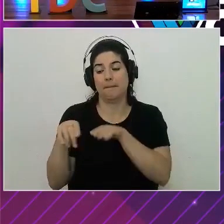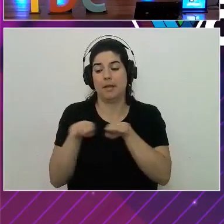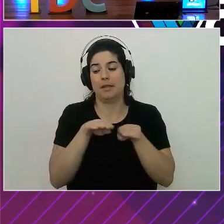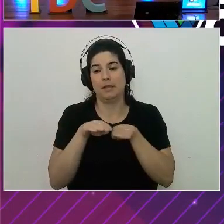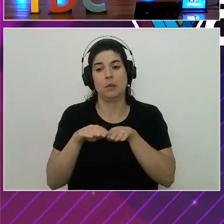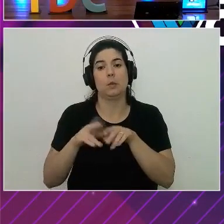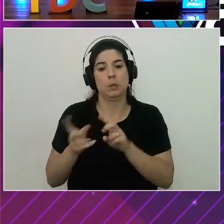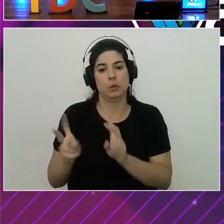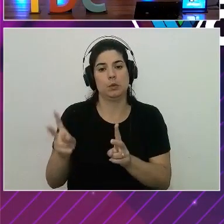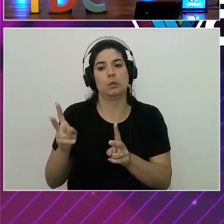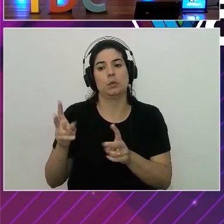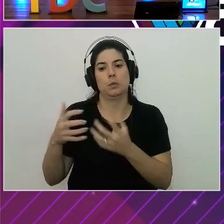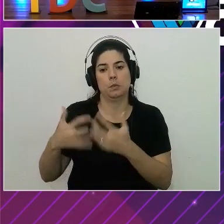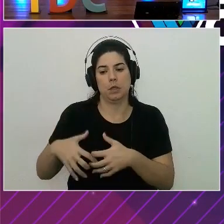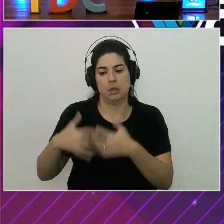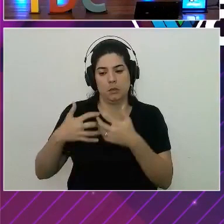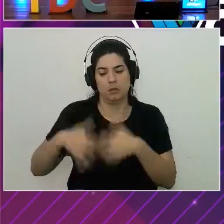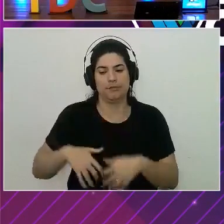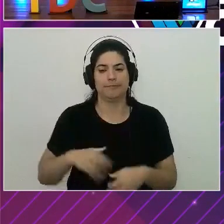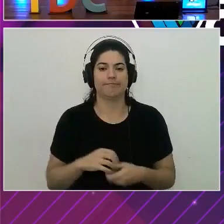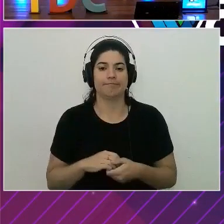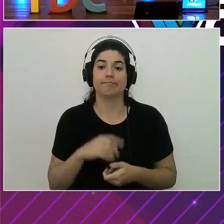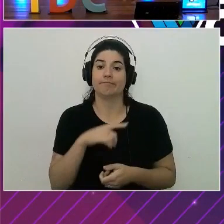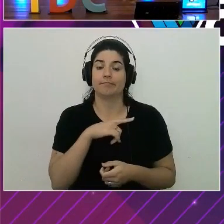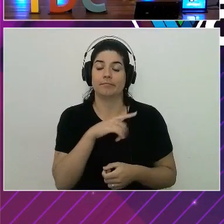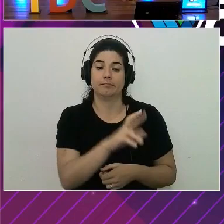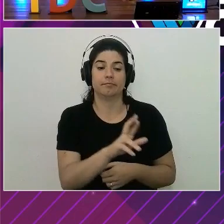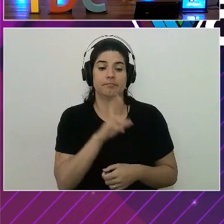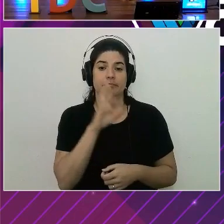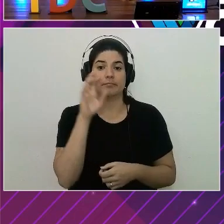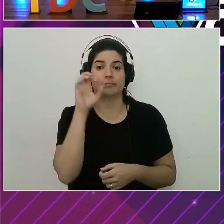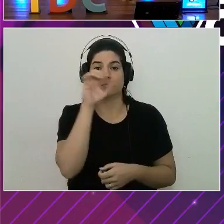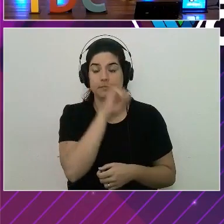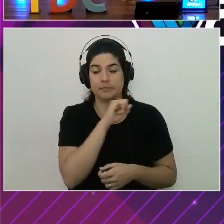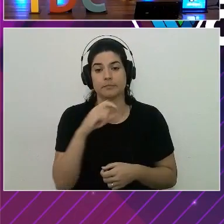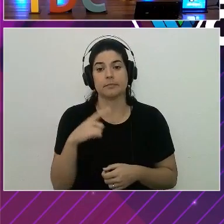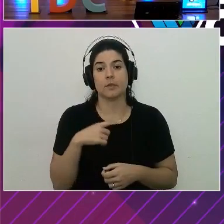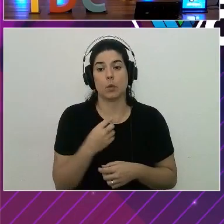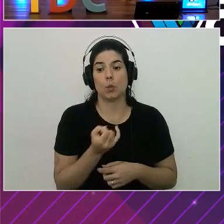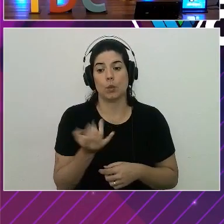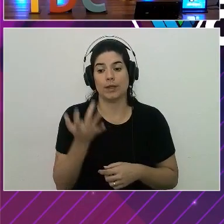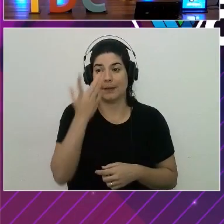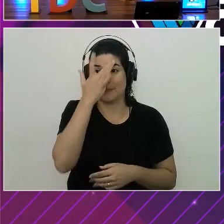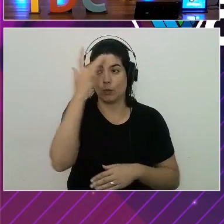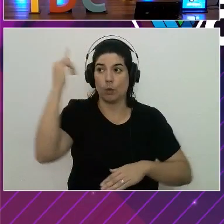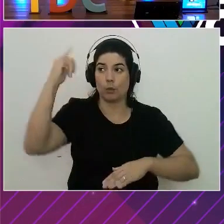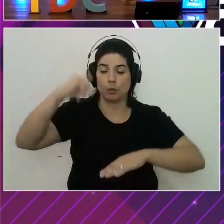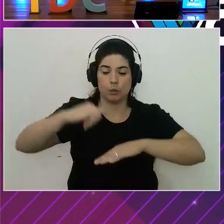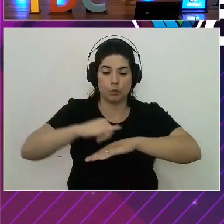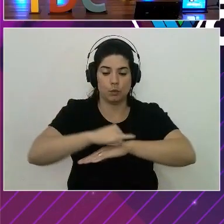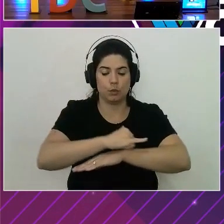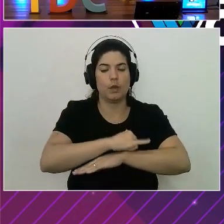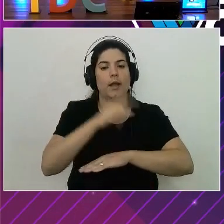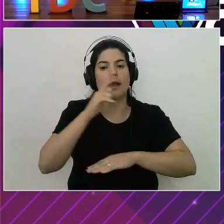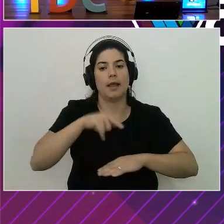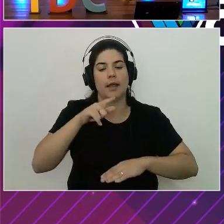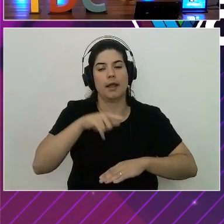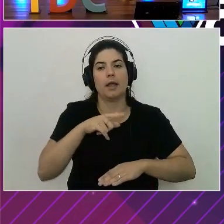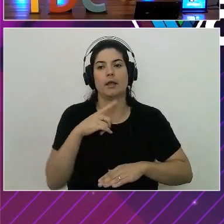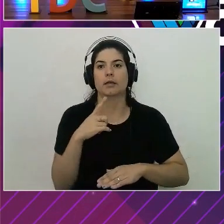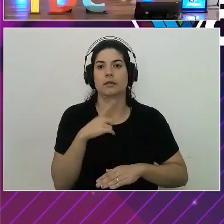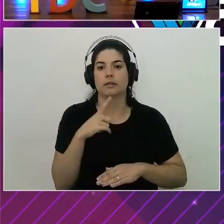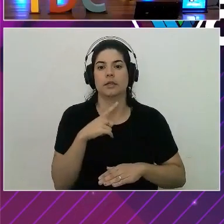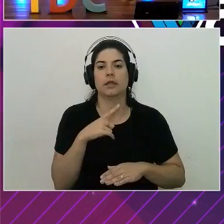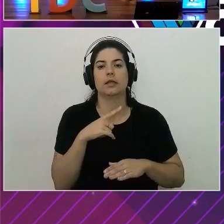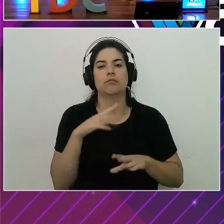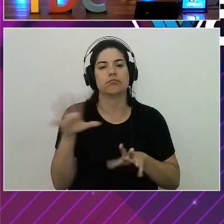query aqui retorna para a gente a idade média e a quantidade de passageiros que voaram nessas companhias aéreas